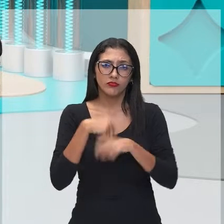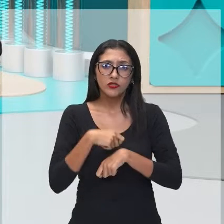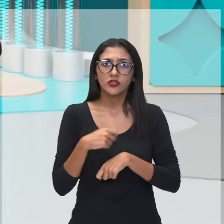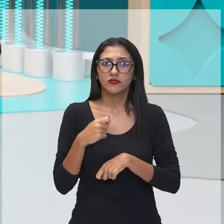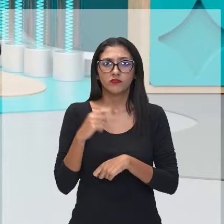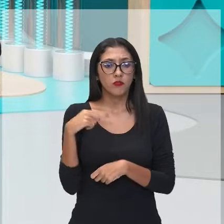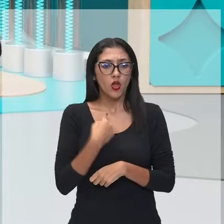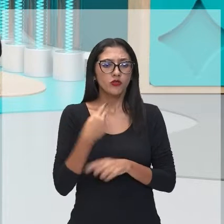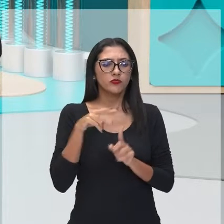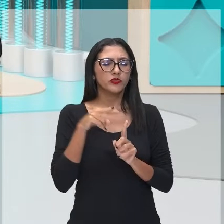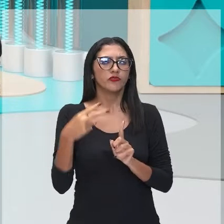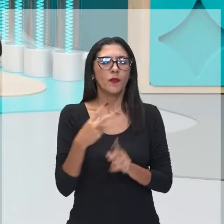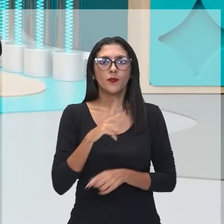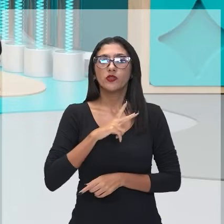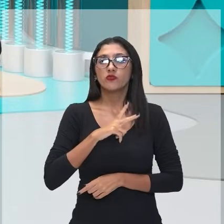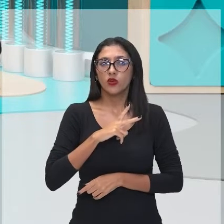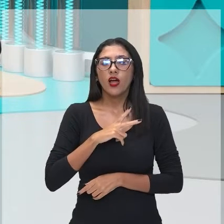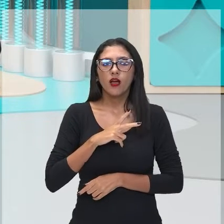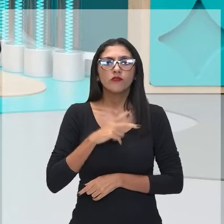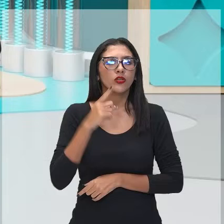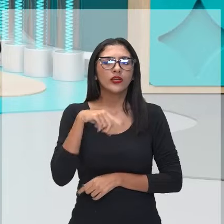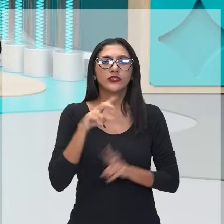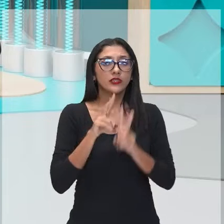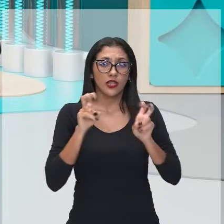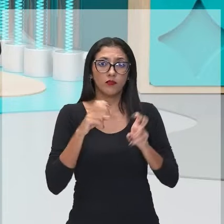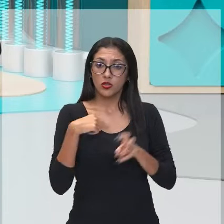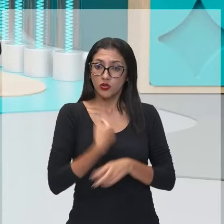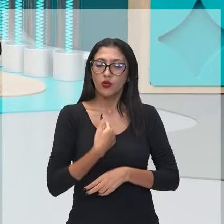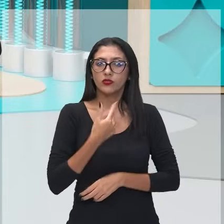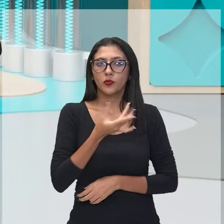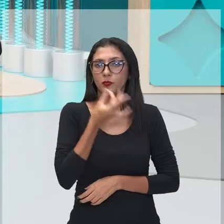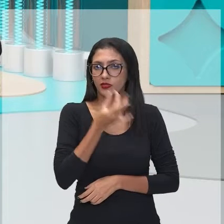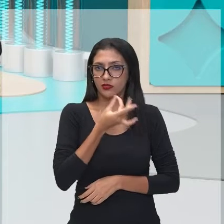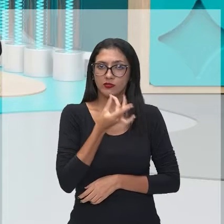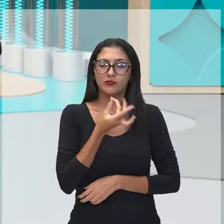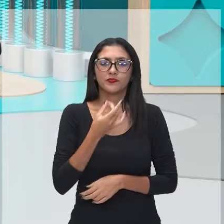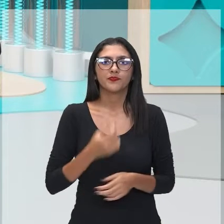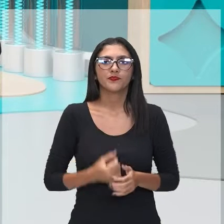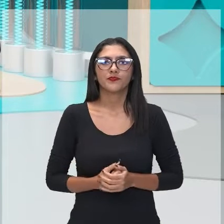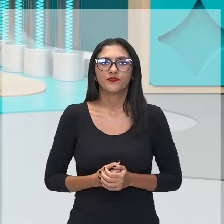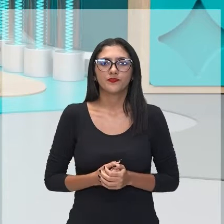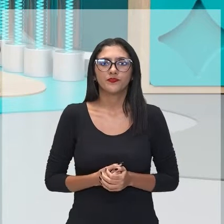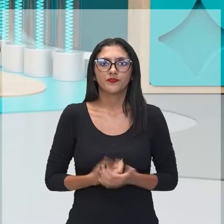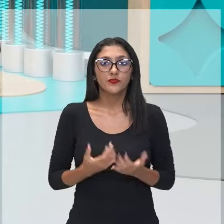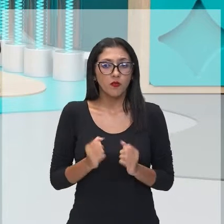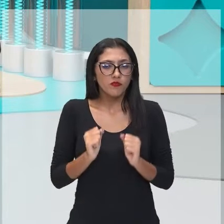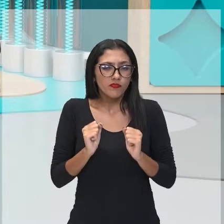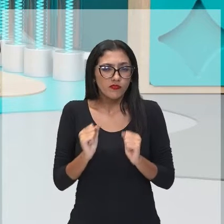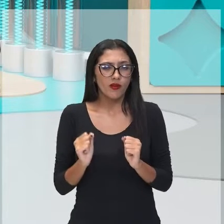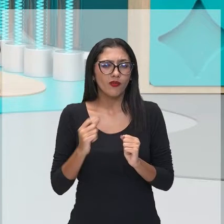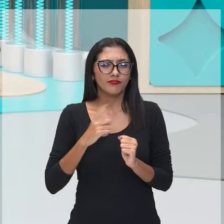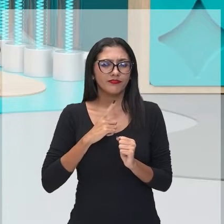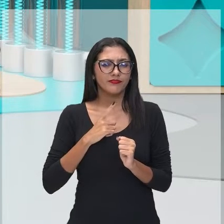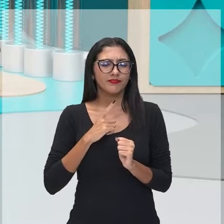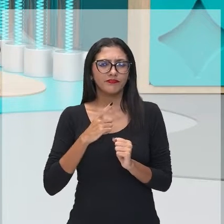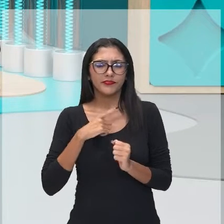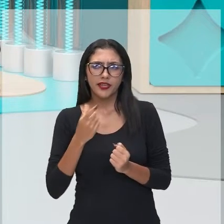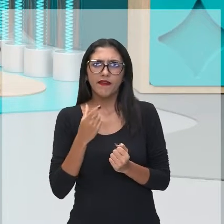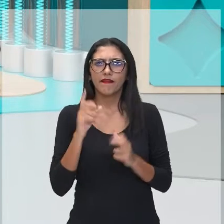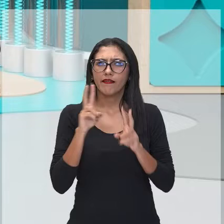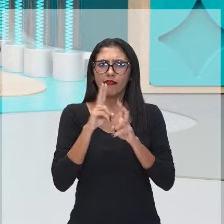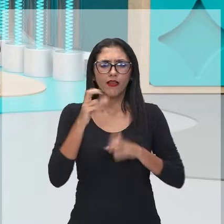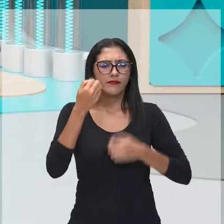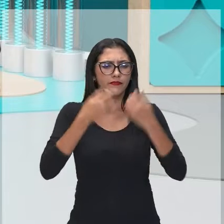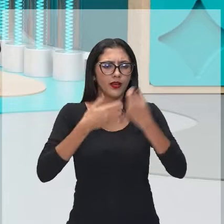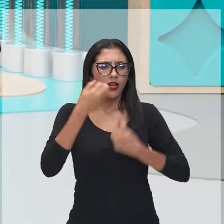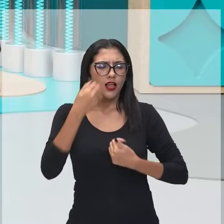nosso ponto de vista a respeito disso, certo? Então, você pode realizar movimentos que irão marcar